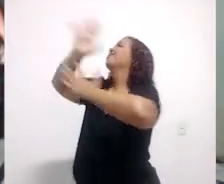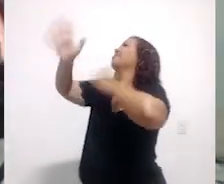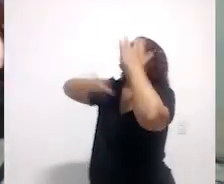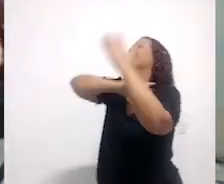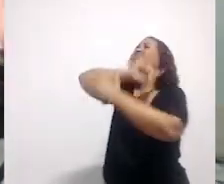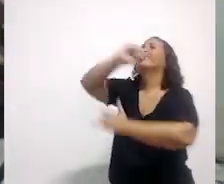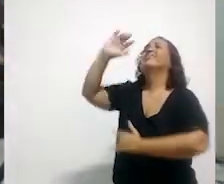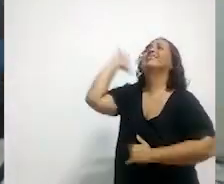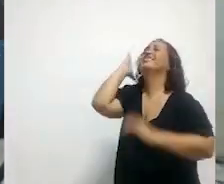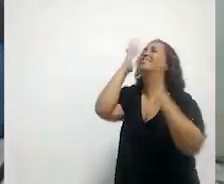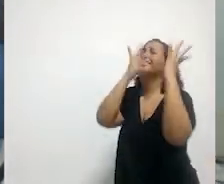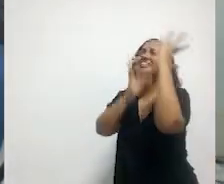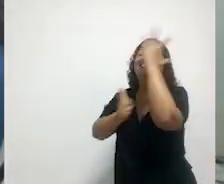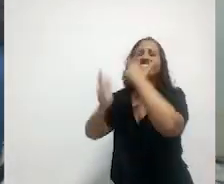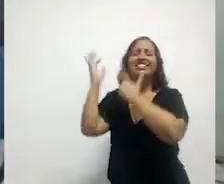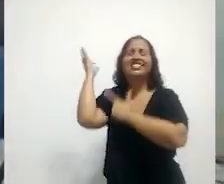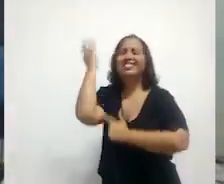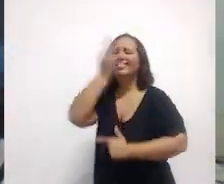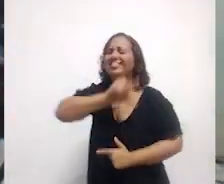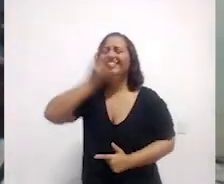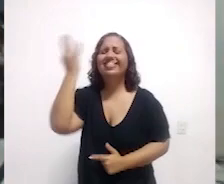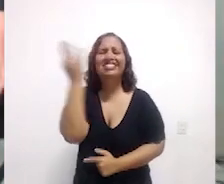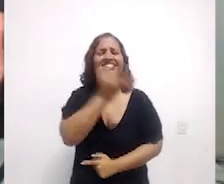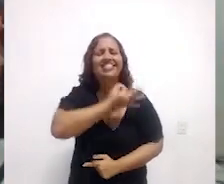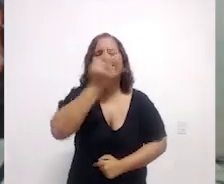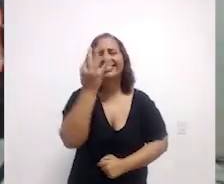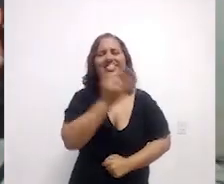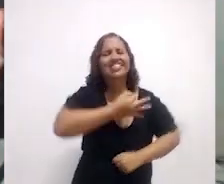és formoso.